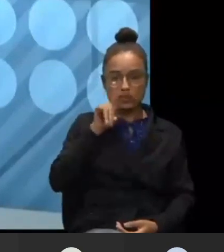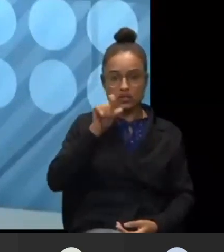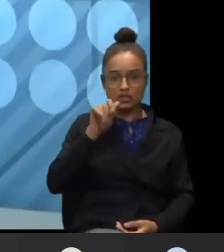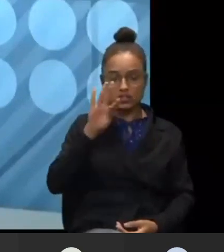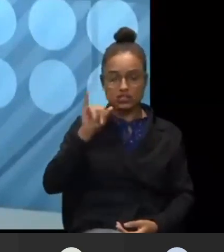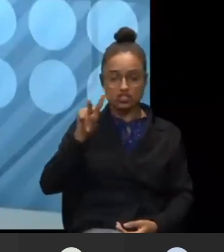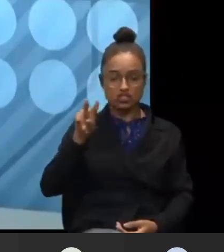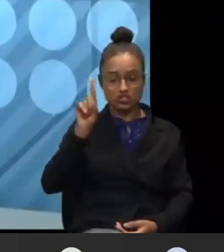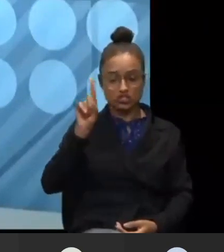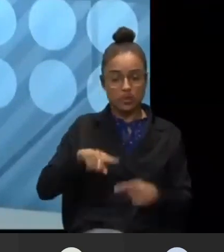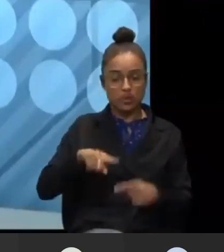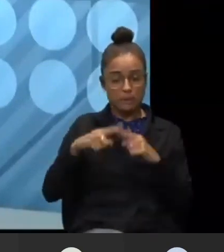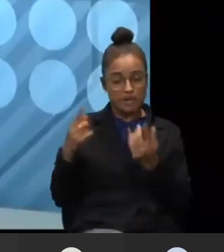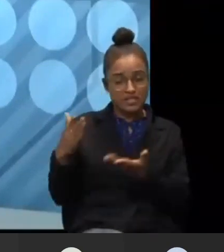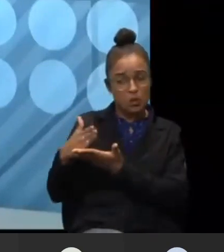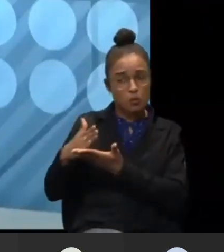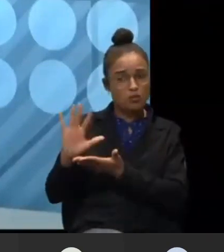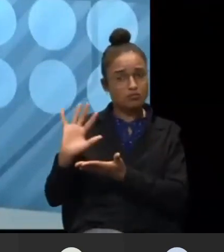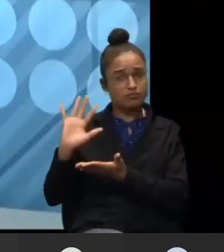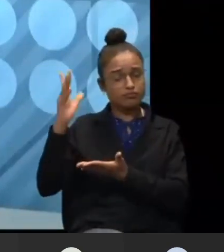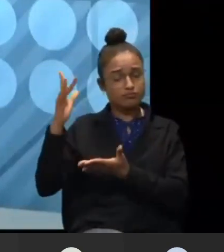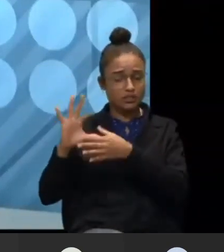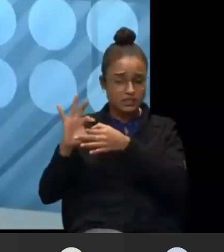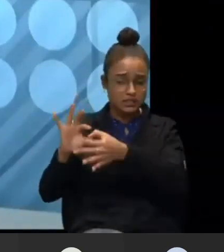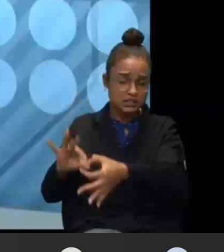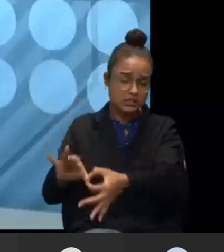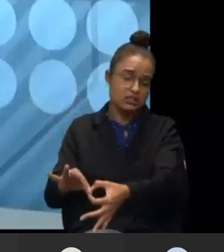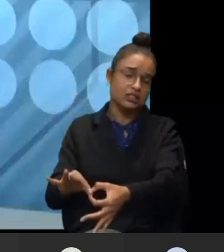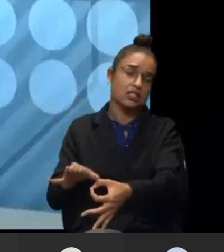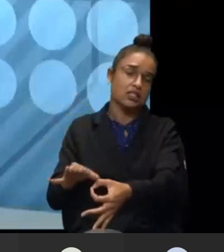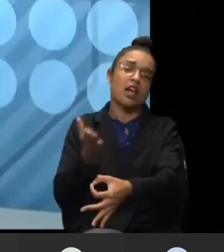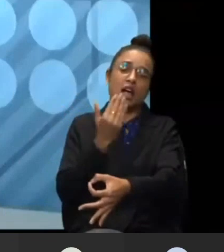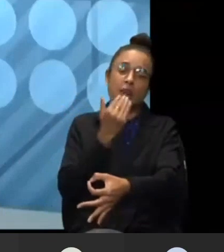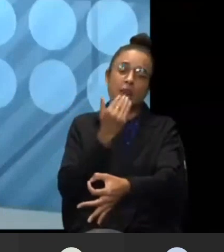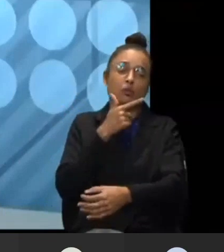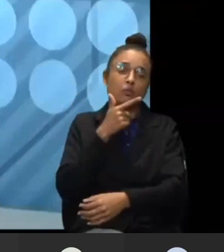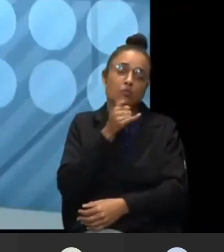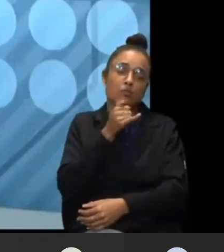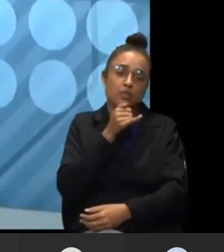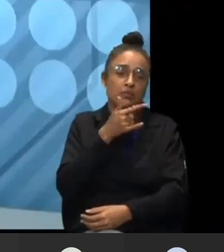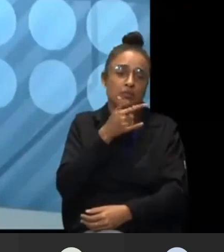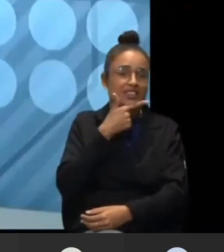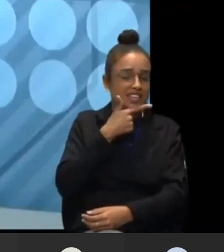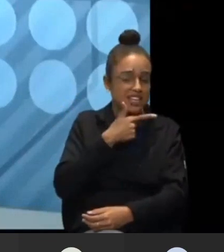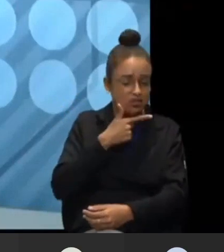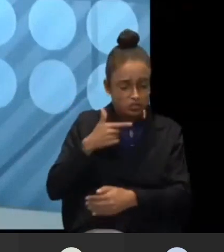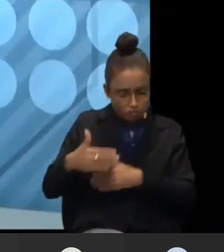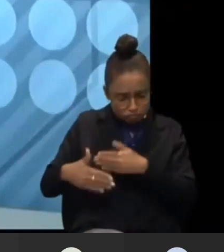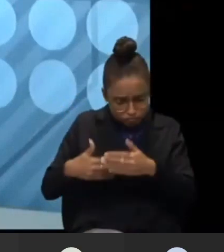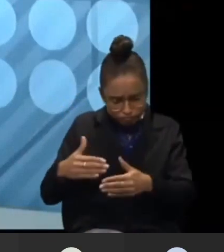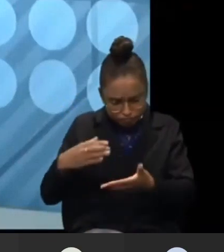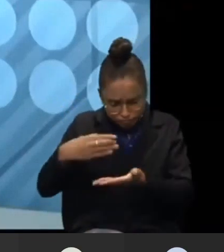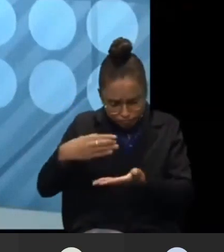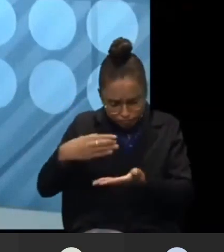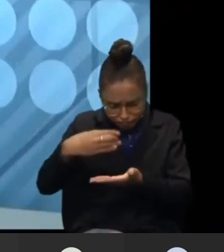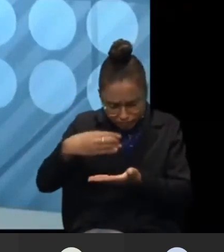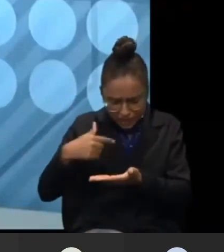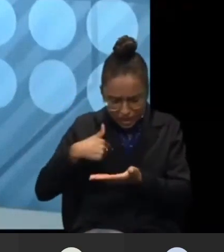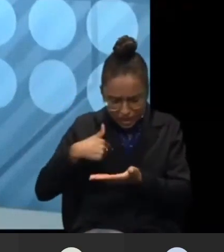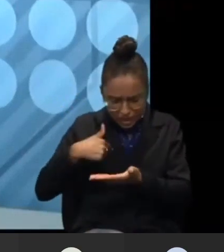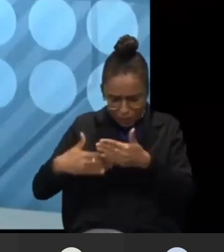interessante. Haja visto o queijo, a rancidez hidrolítica. Então, é um processo que dá a formação desse aroma que